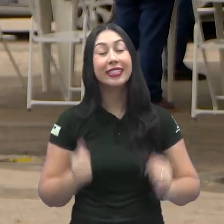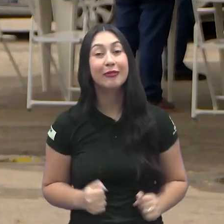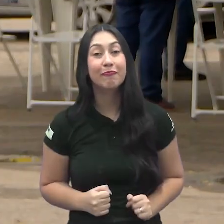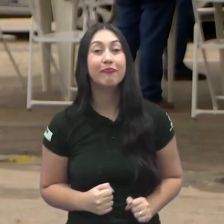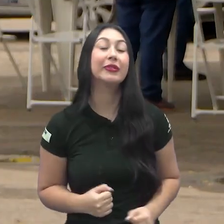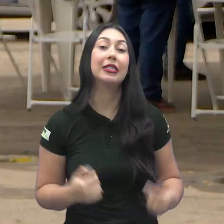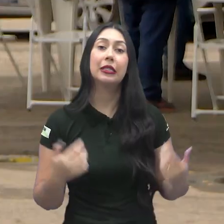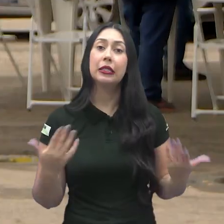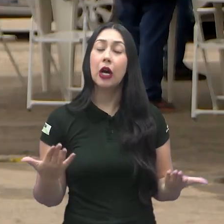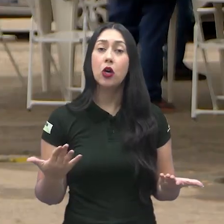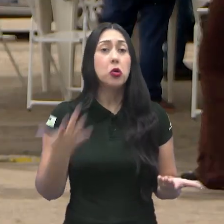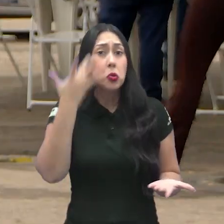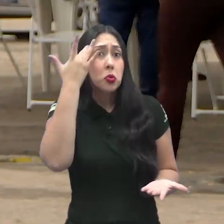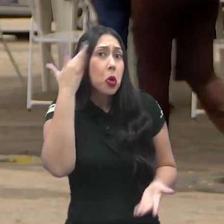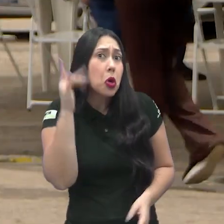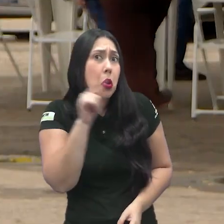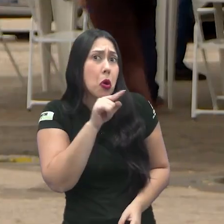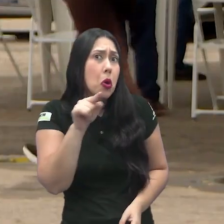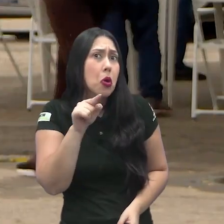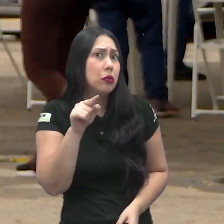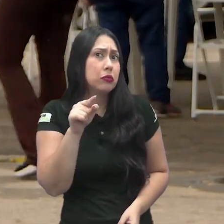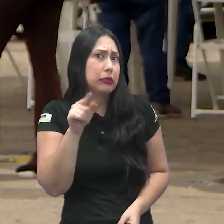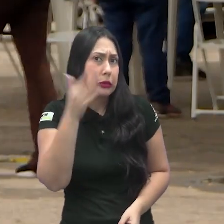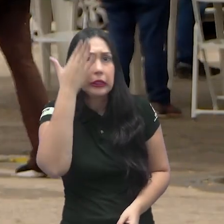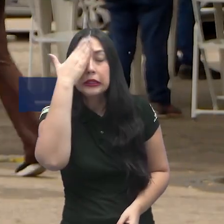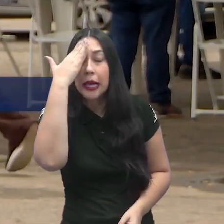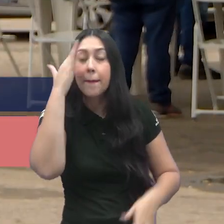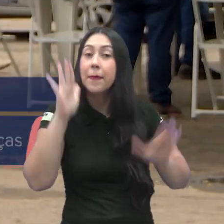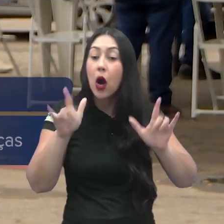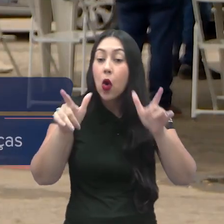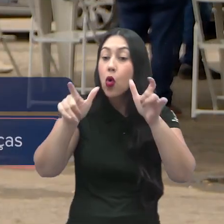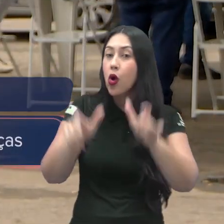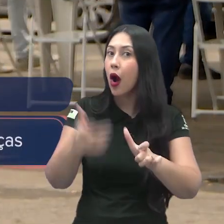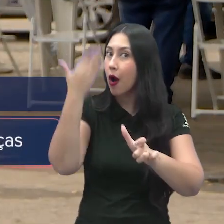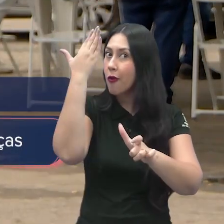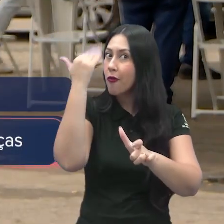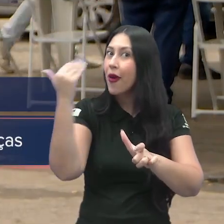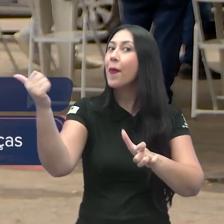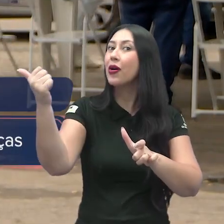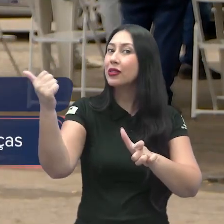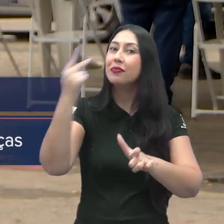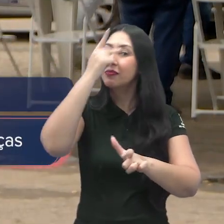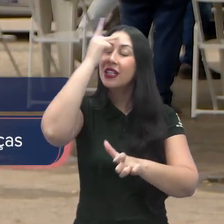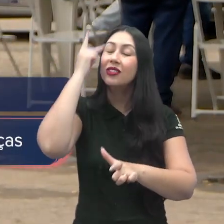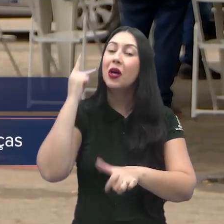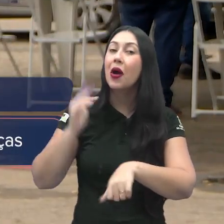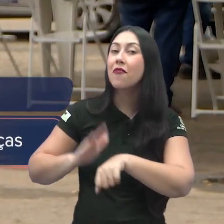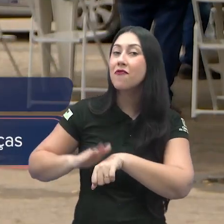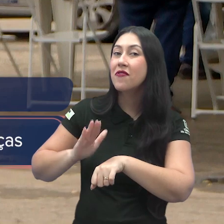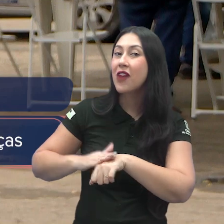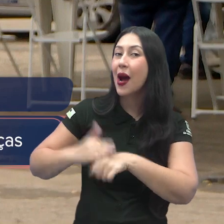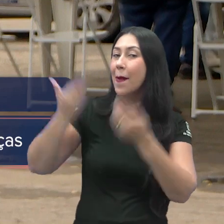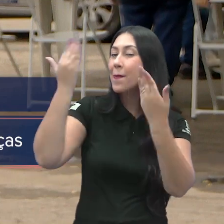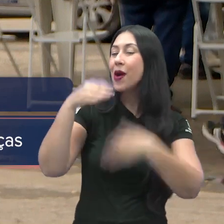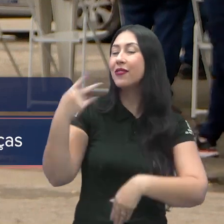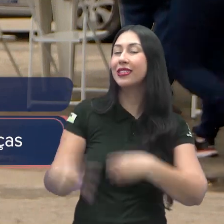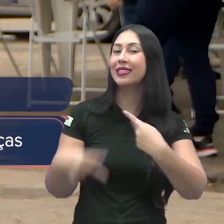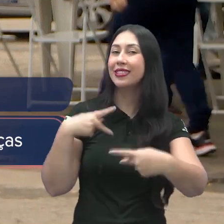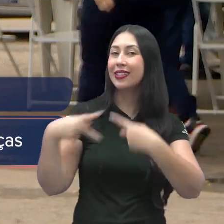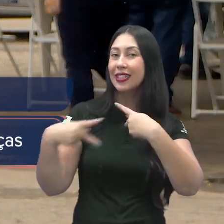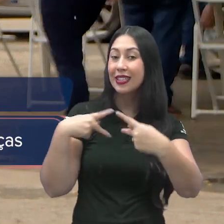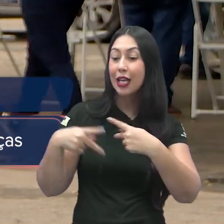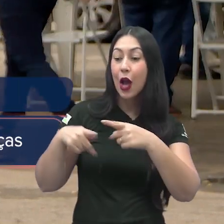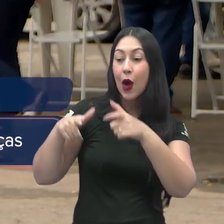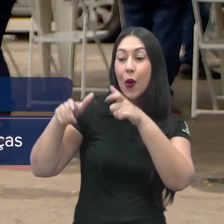Boletim Legislativo. Júlia, não sei se você e o pessoal de casa percebeu, mas eu estou num lugar muito conhecido pelos motoristas que tiraram carteira de habilitação aqui em São José